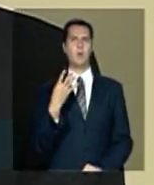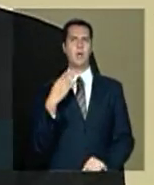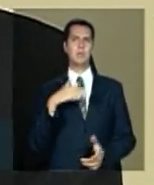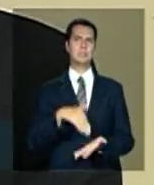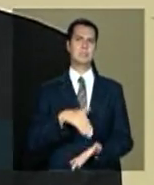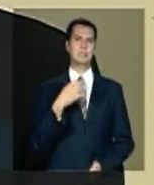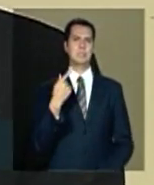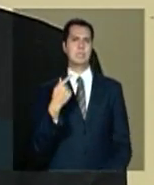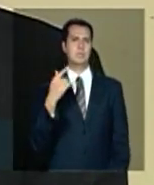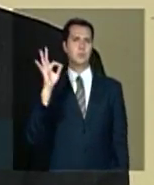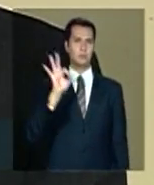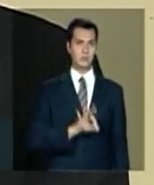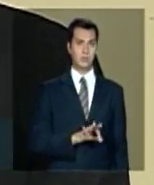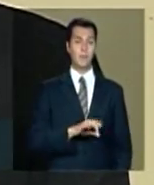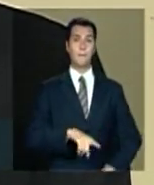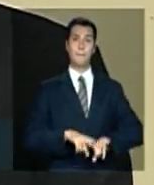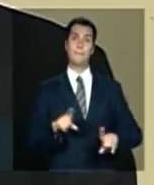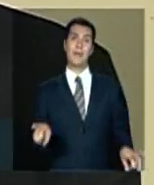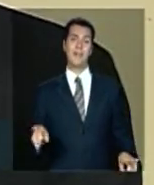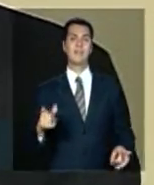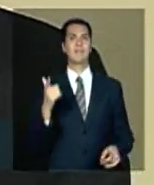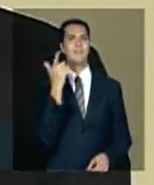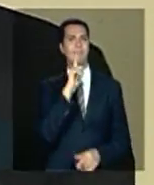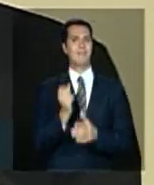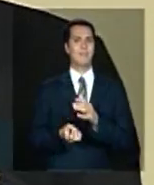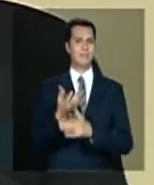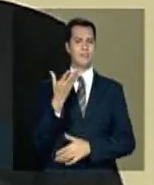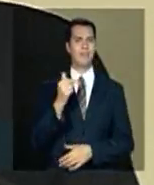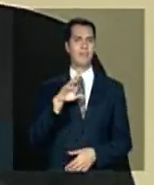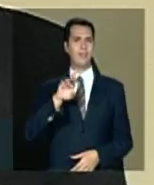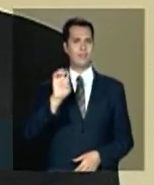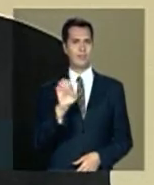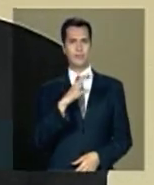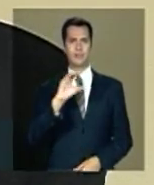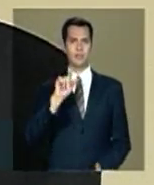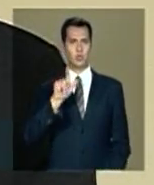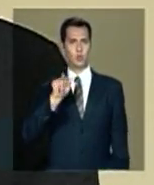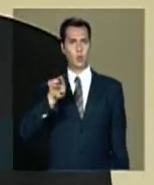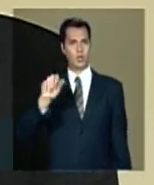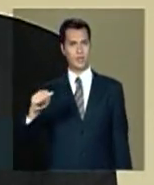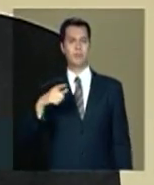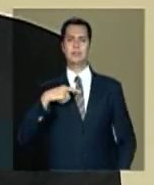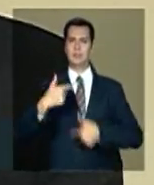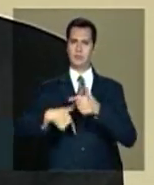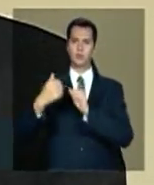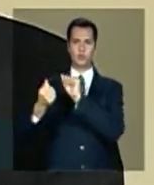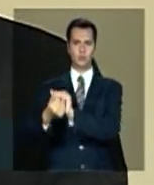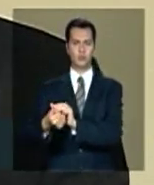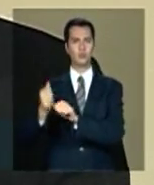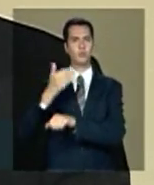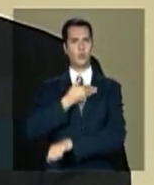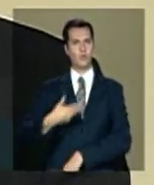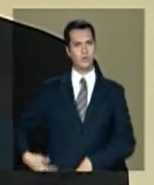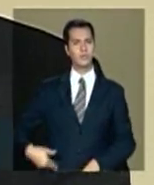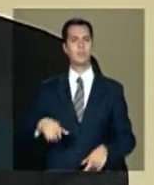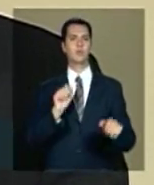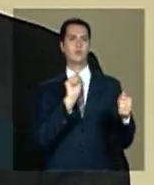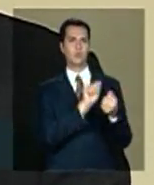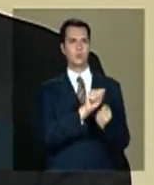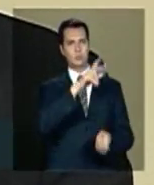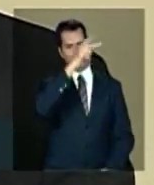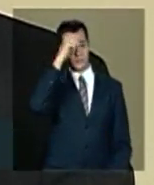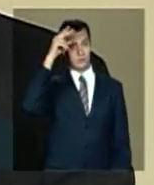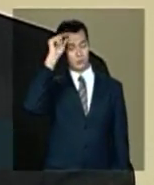estão no primeiro ano da rede cegonha nessa forte parceria com os estados e municípios e com a sociedade nós conseguimos ter uma